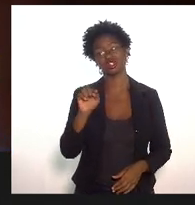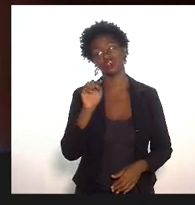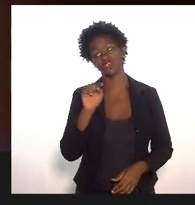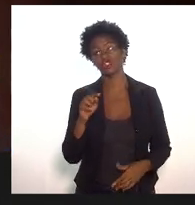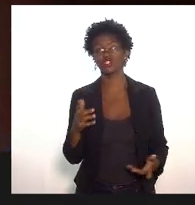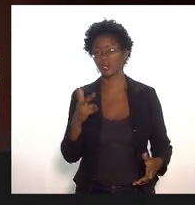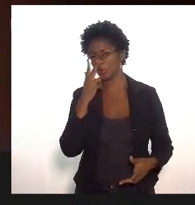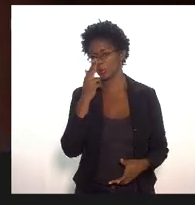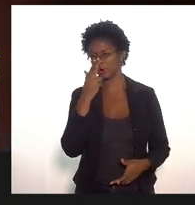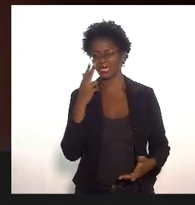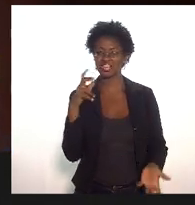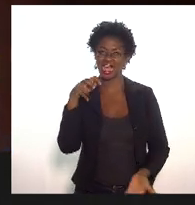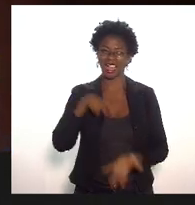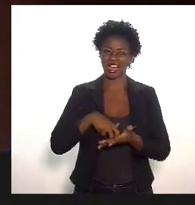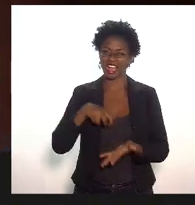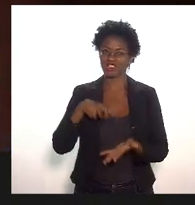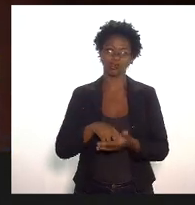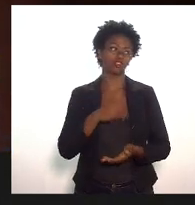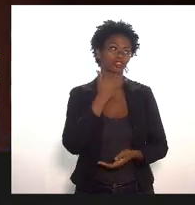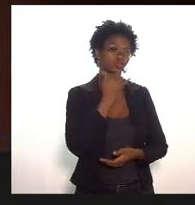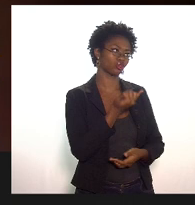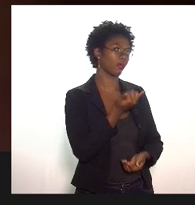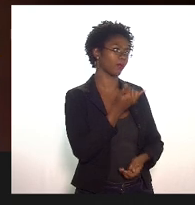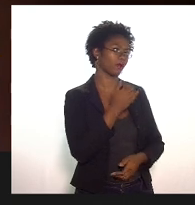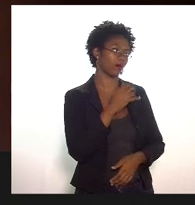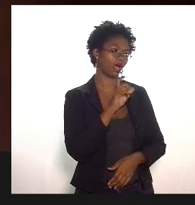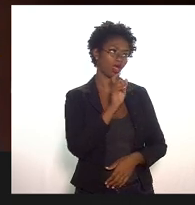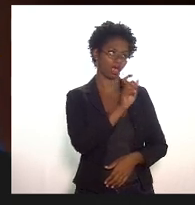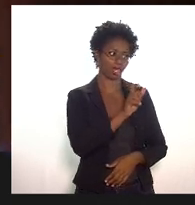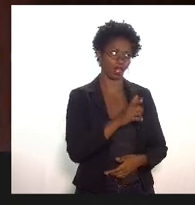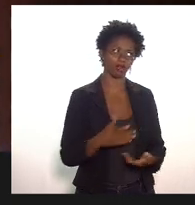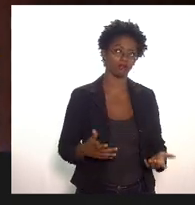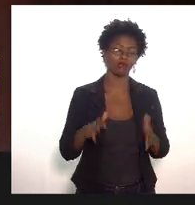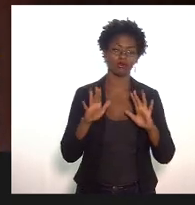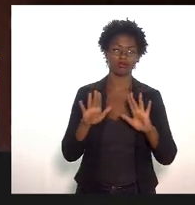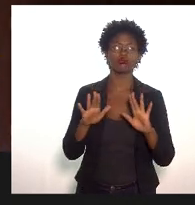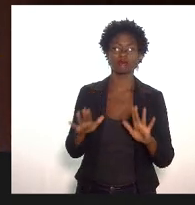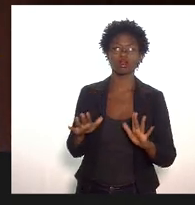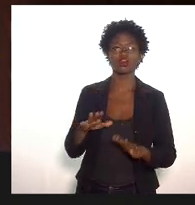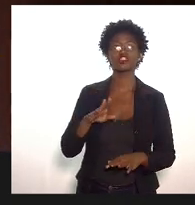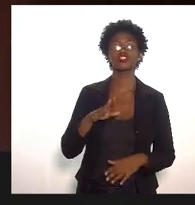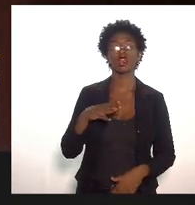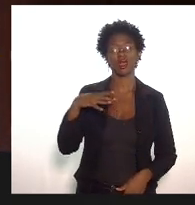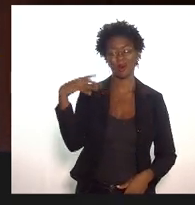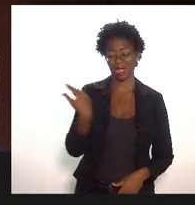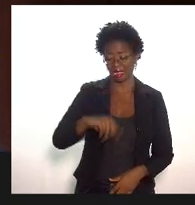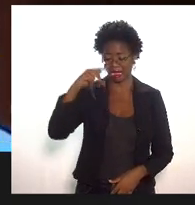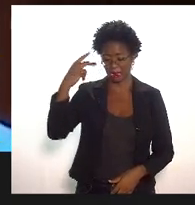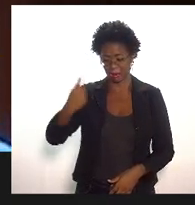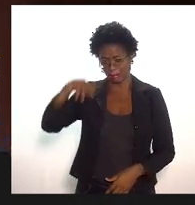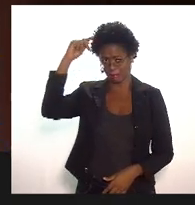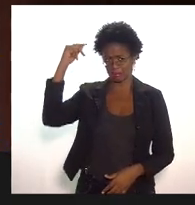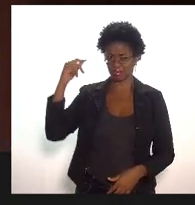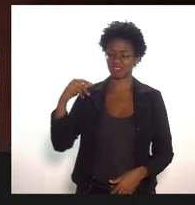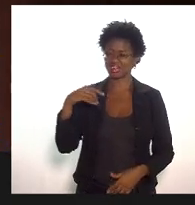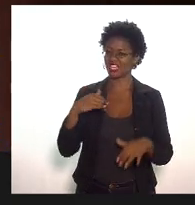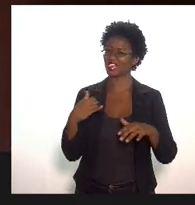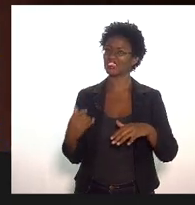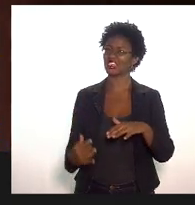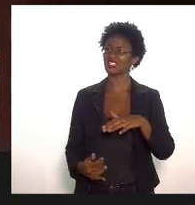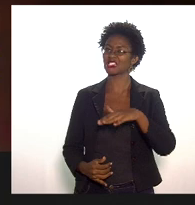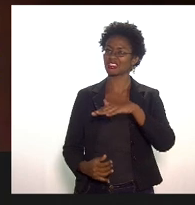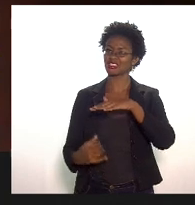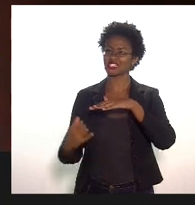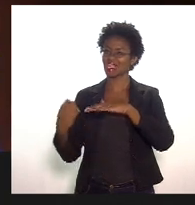isso é uma bordoada, me perdoe a expressão, muito forte, né, na indústria naval brasileira e dos estados que têm esse